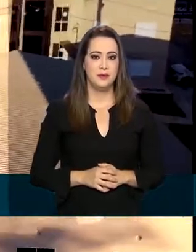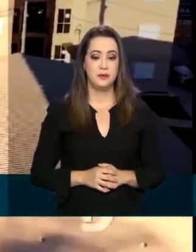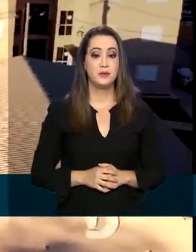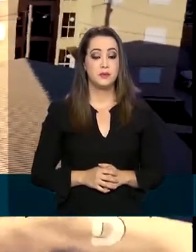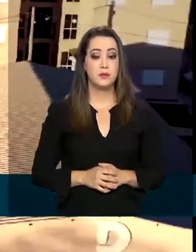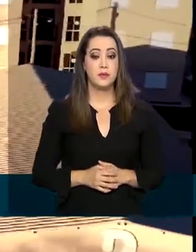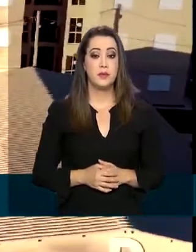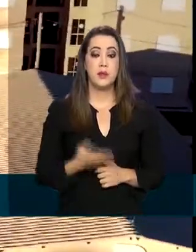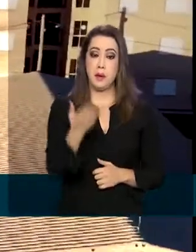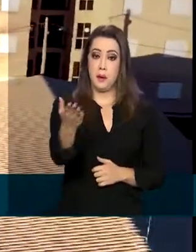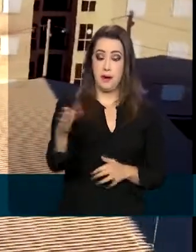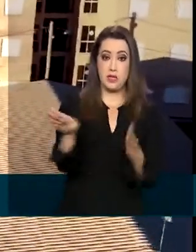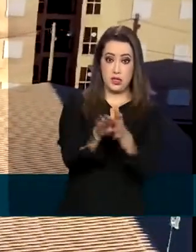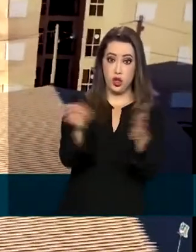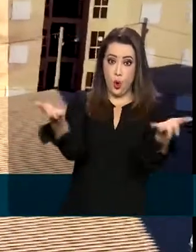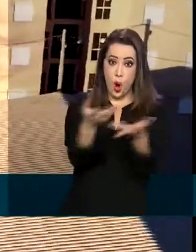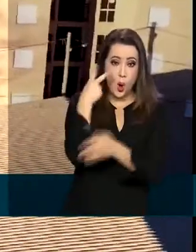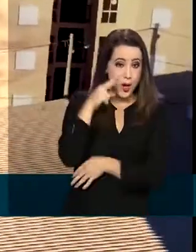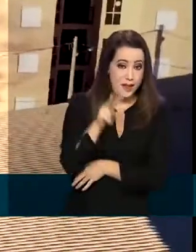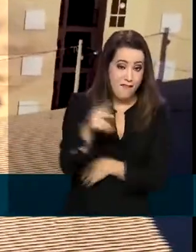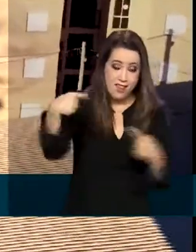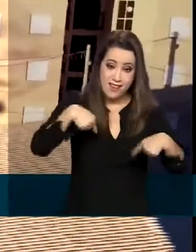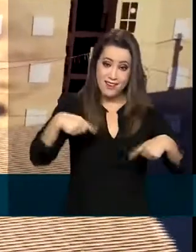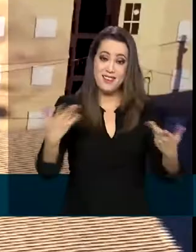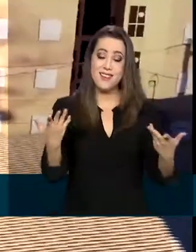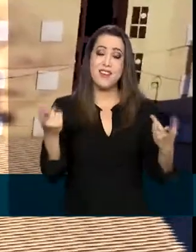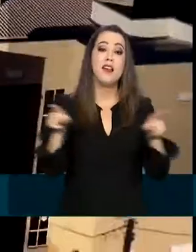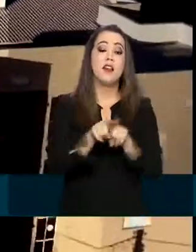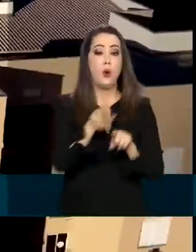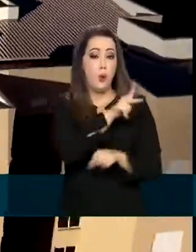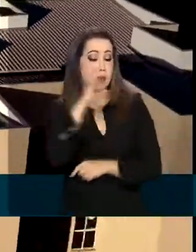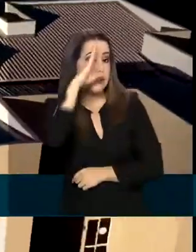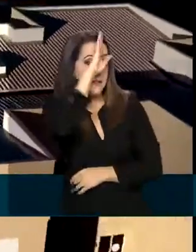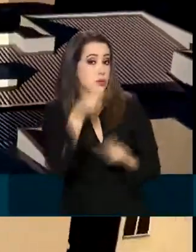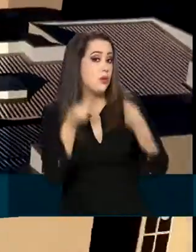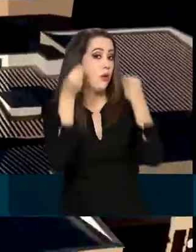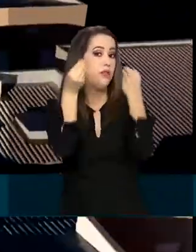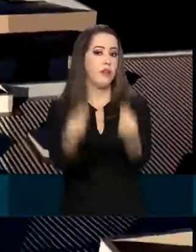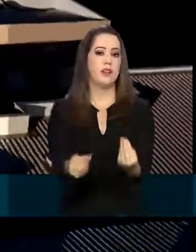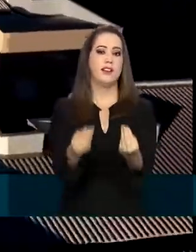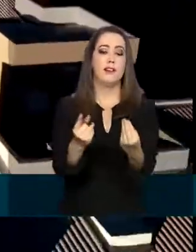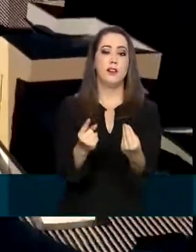Para você que chegou agora, o presidente Jair Bolsonaro está, então, entregando essas